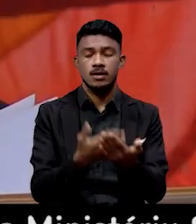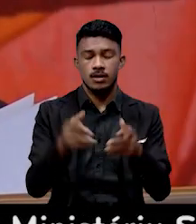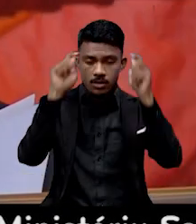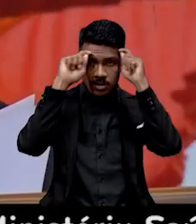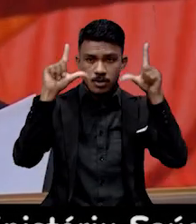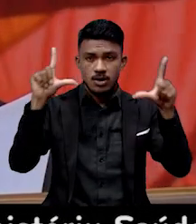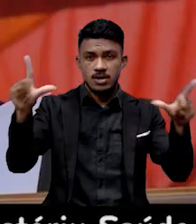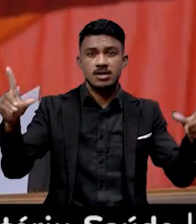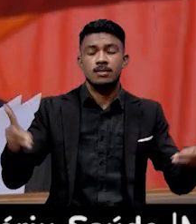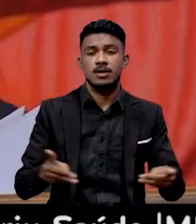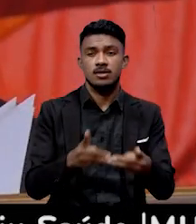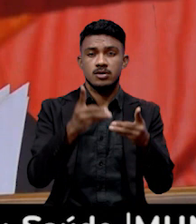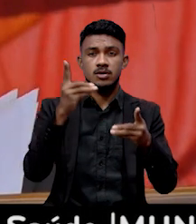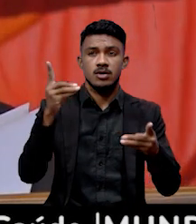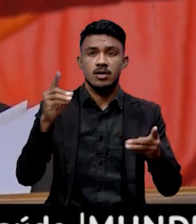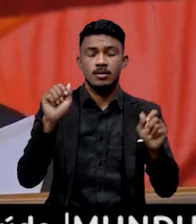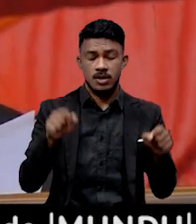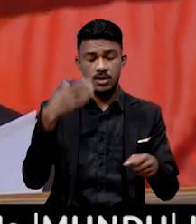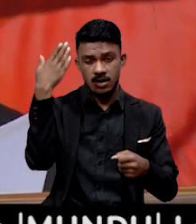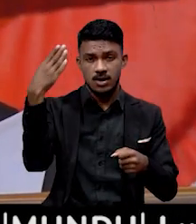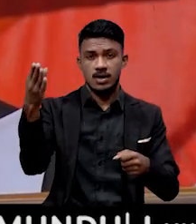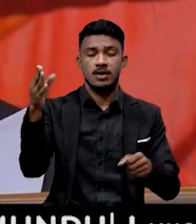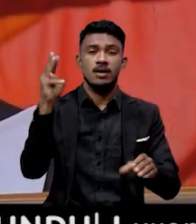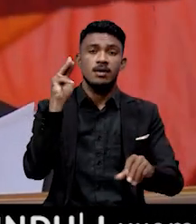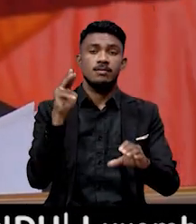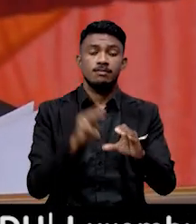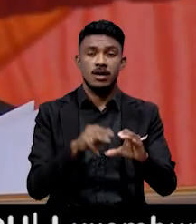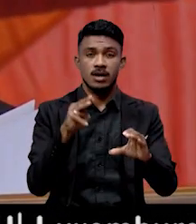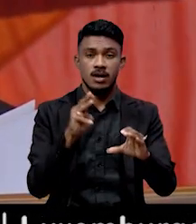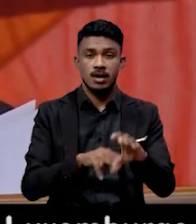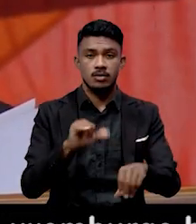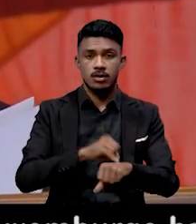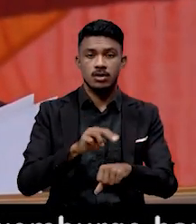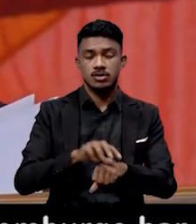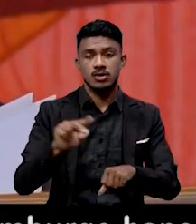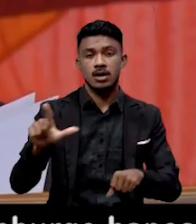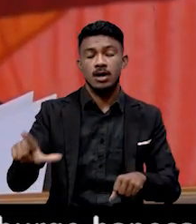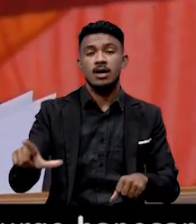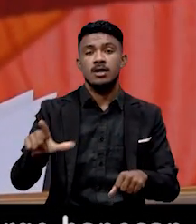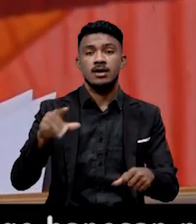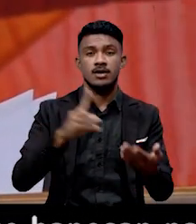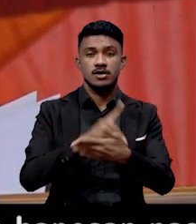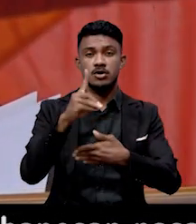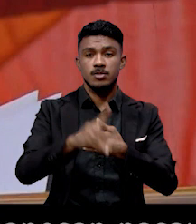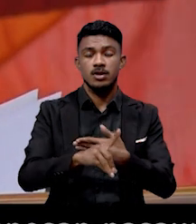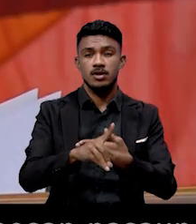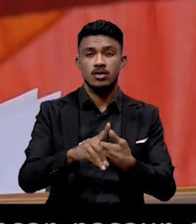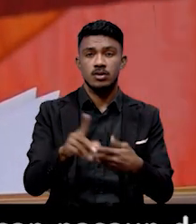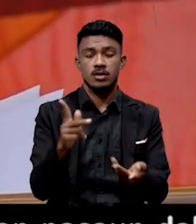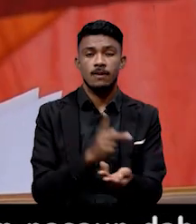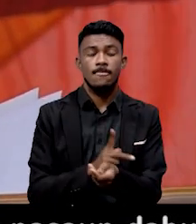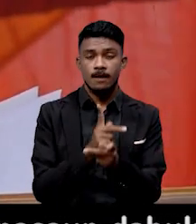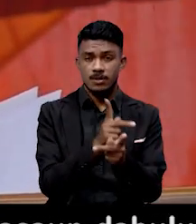pela compete o sucesso e o mercado internacional. O insahla o desenvolvimento e da DB protege o nosso meio